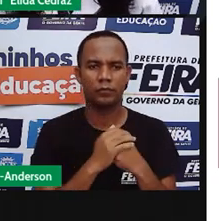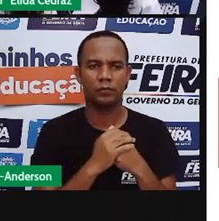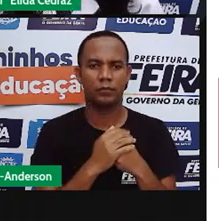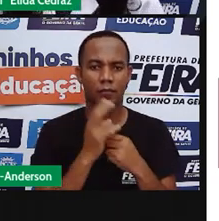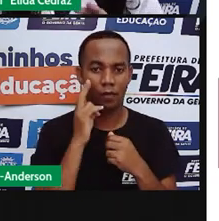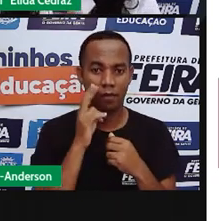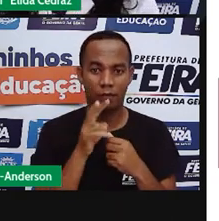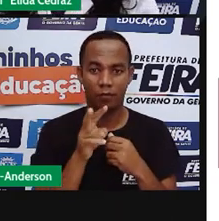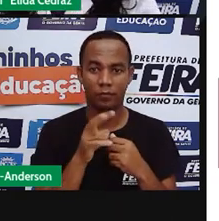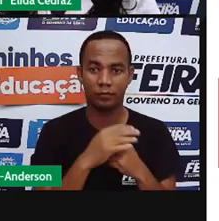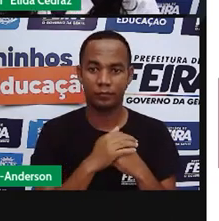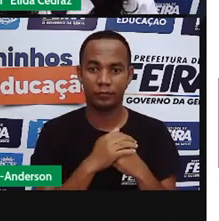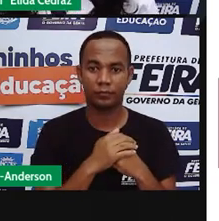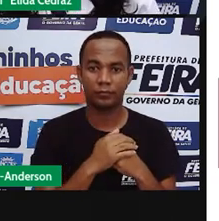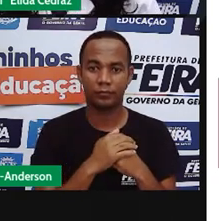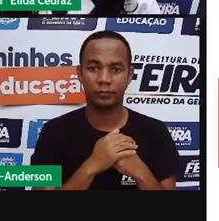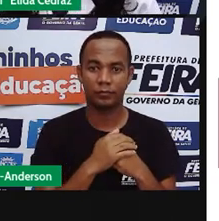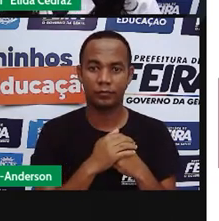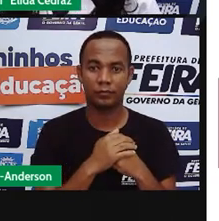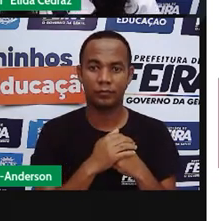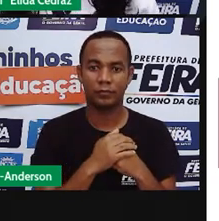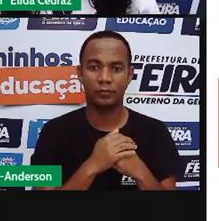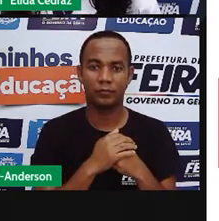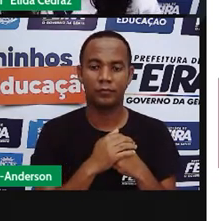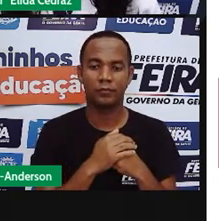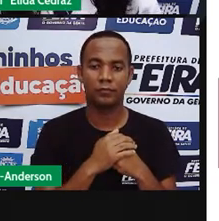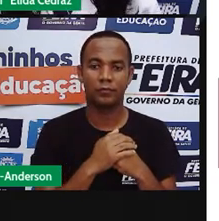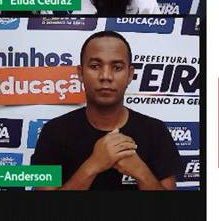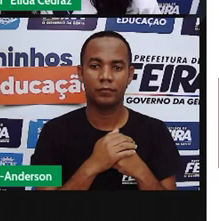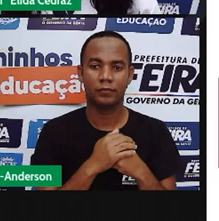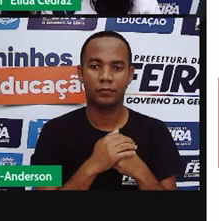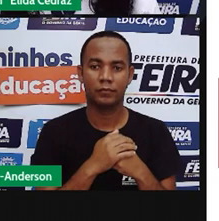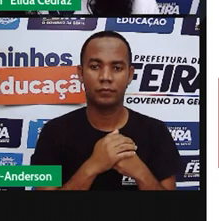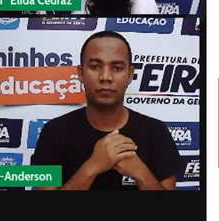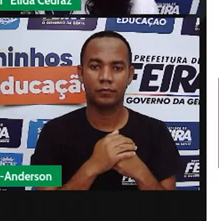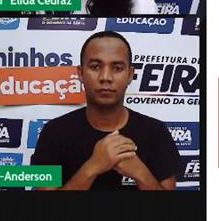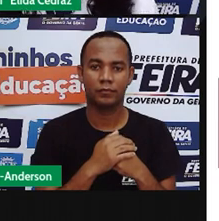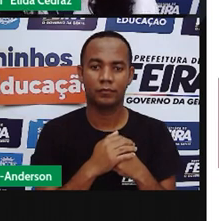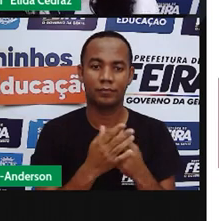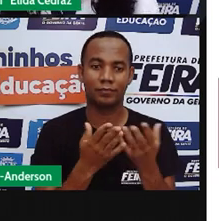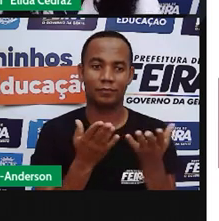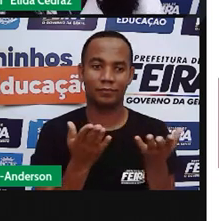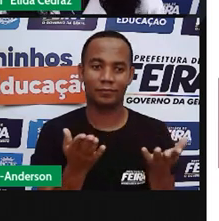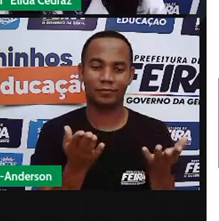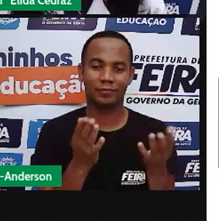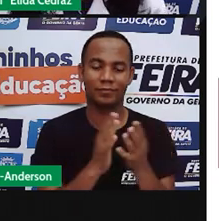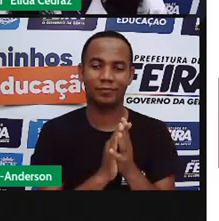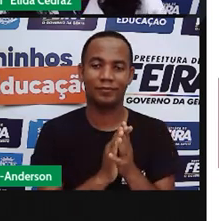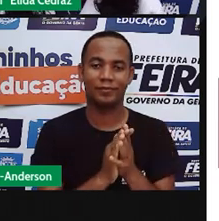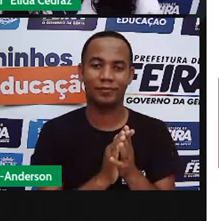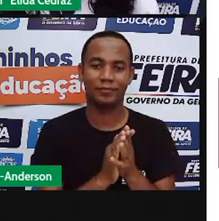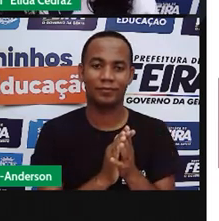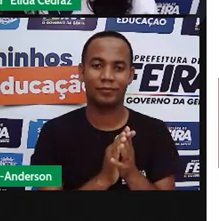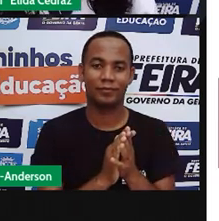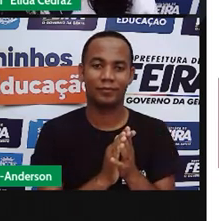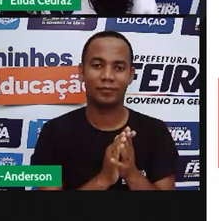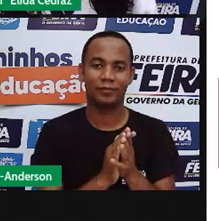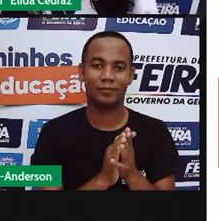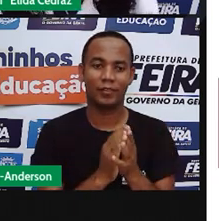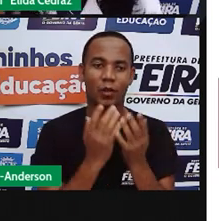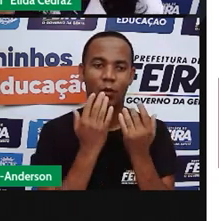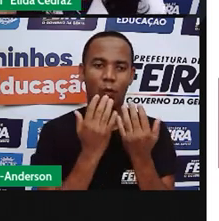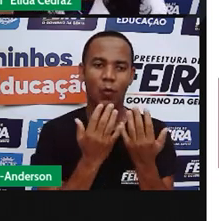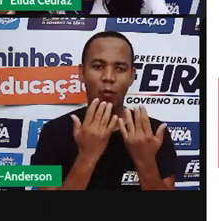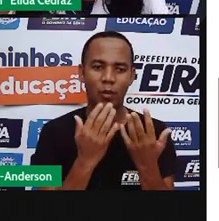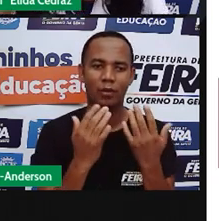só. Vermelho, amarelo, verde e azul. Essa foi a sequência de